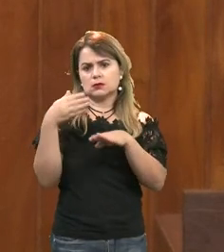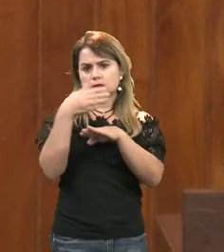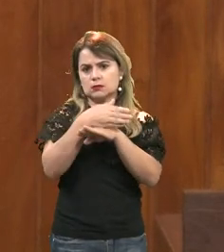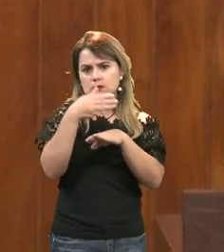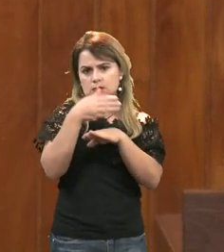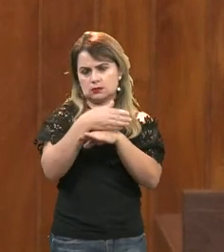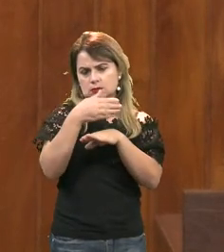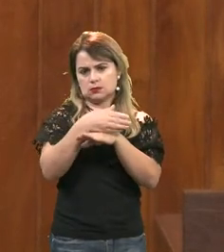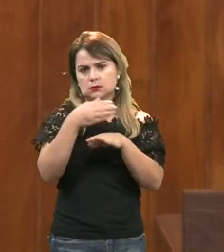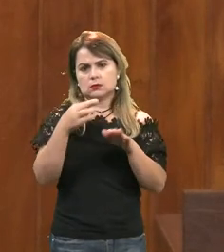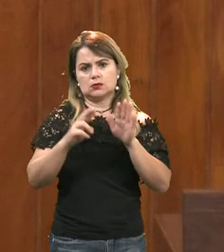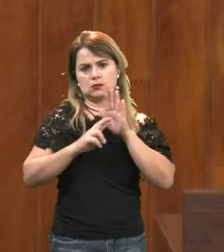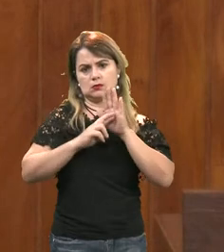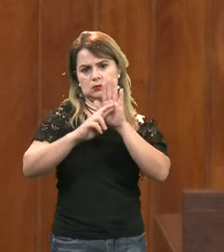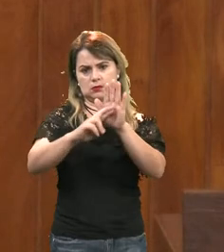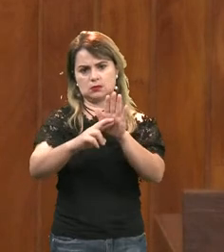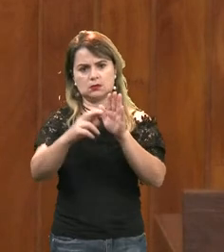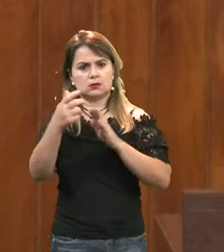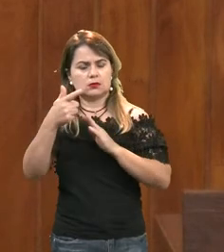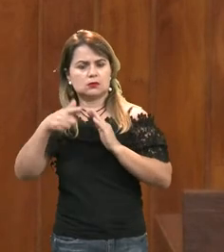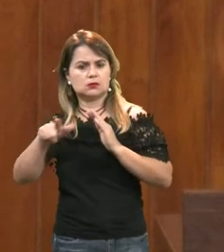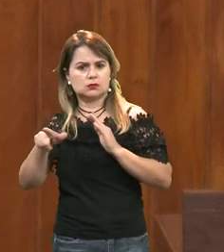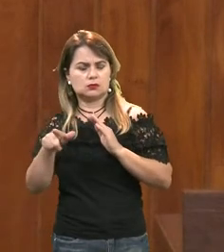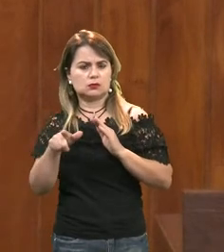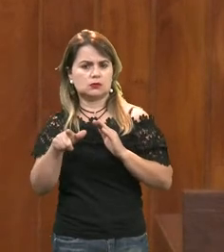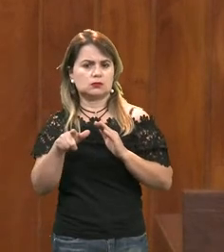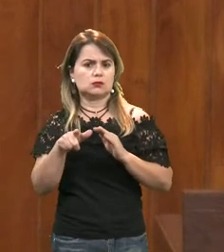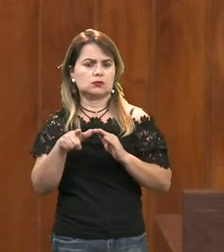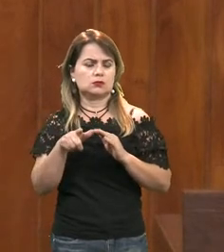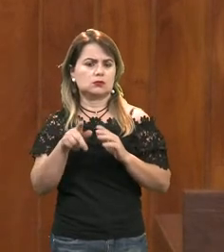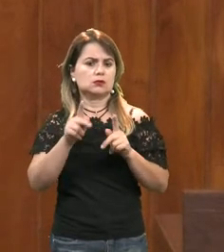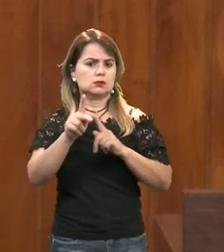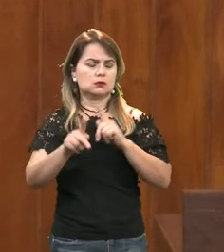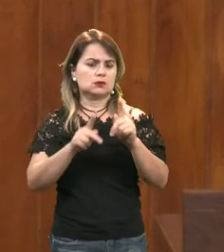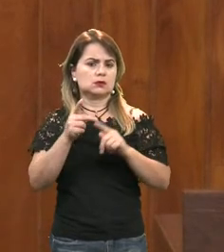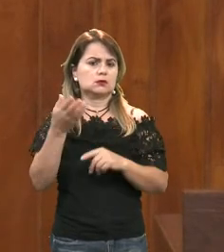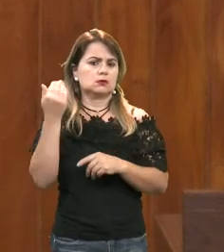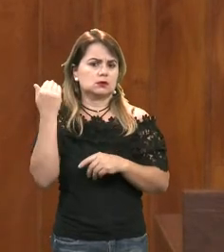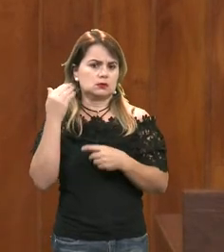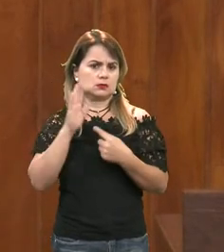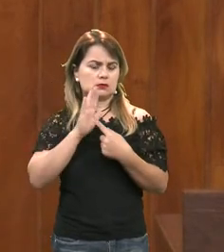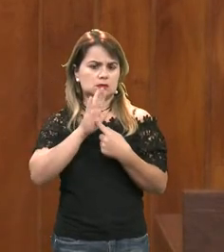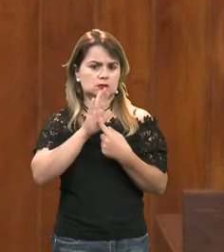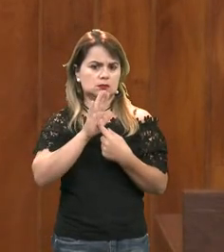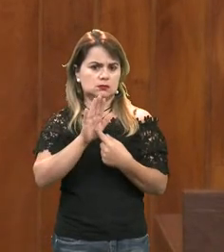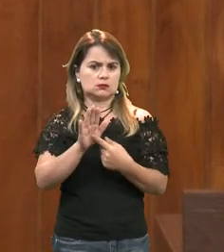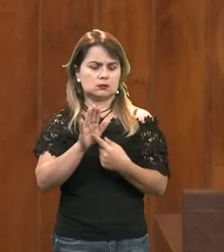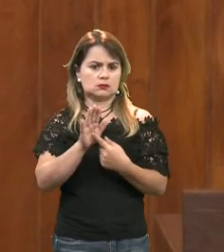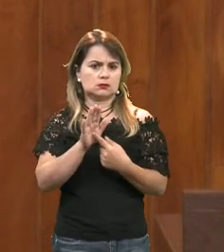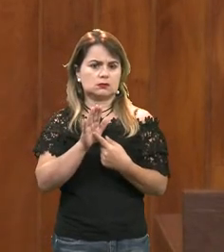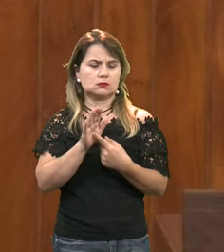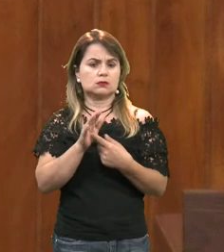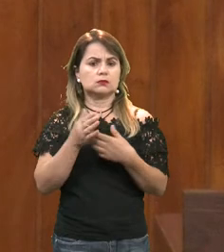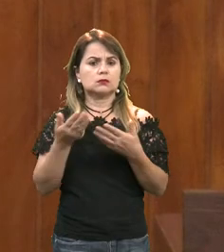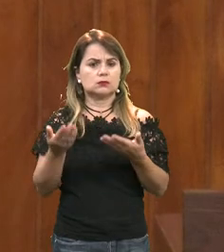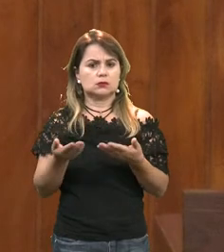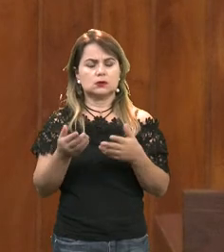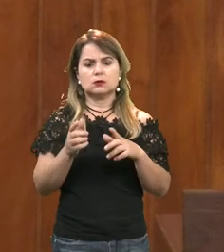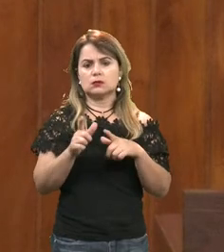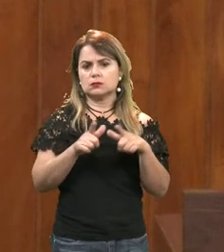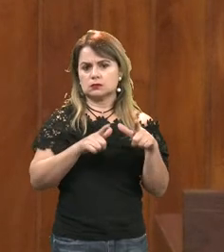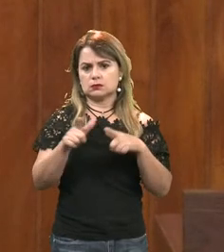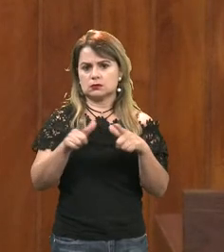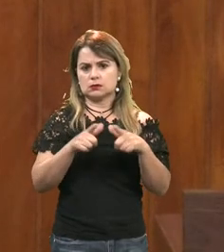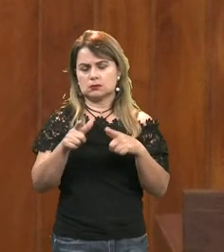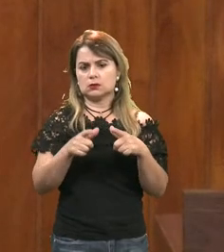outros representantes que não aqueles referidos anteriormente. Das atribuições, para que